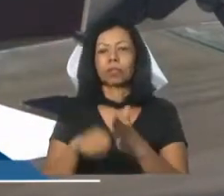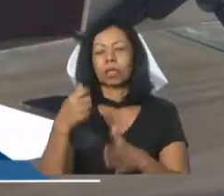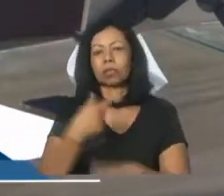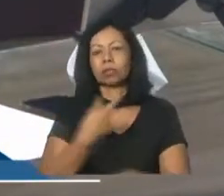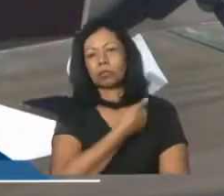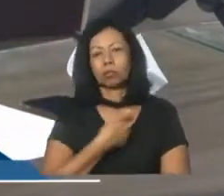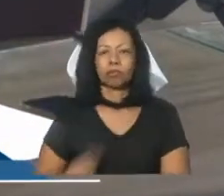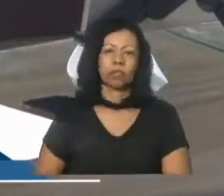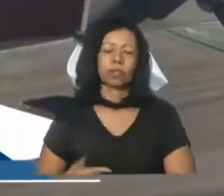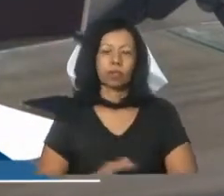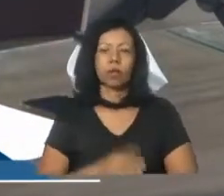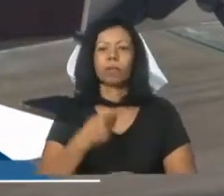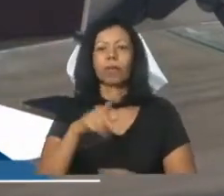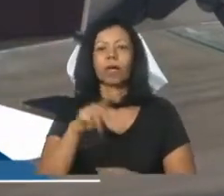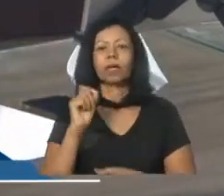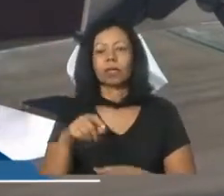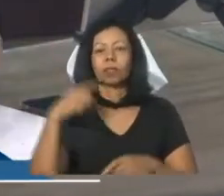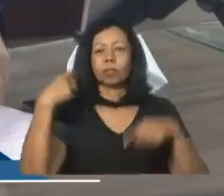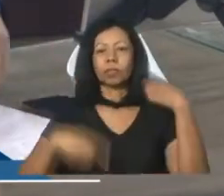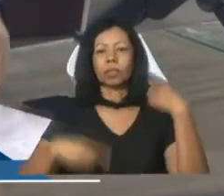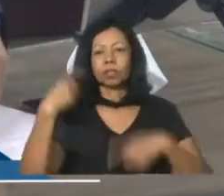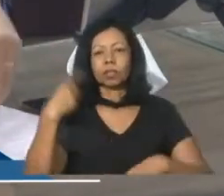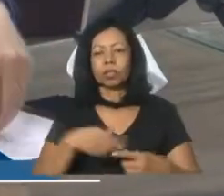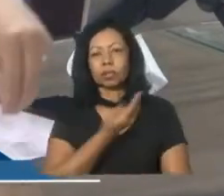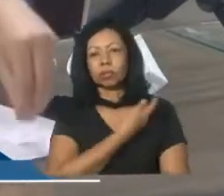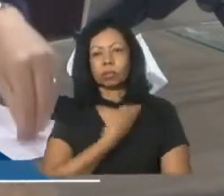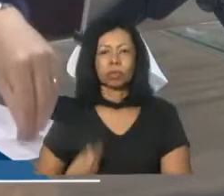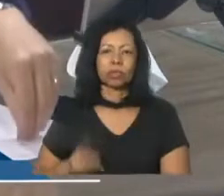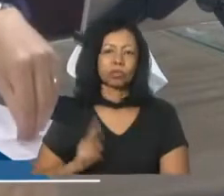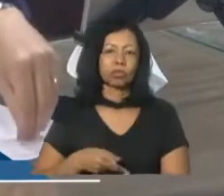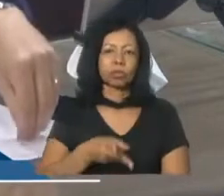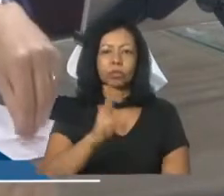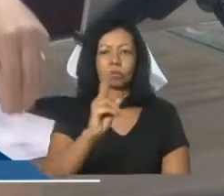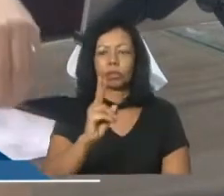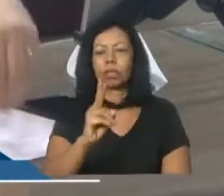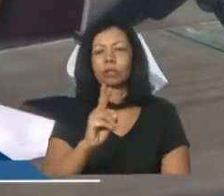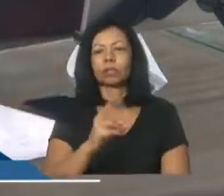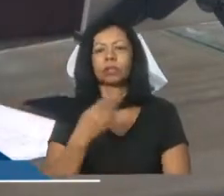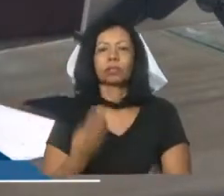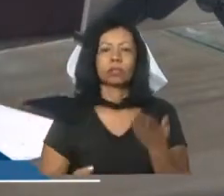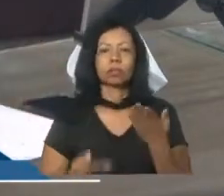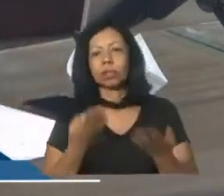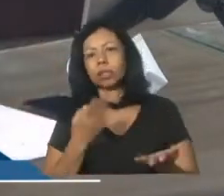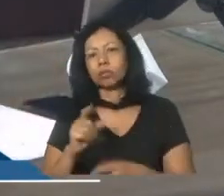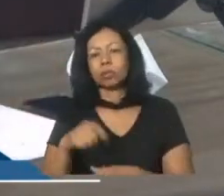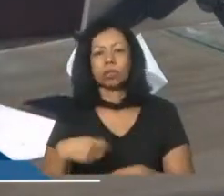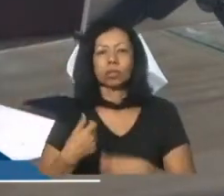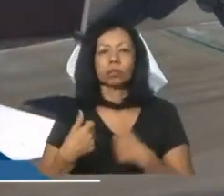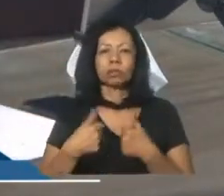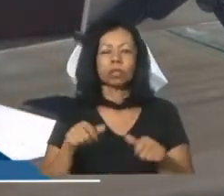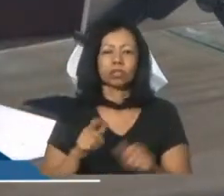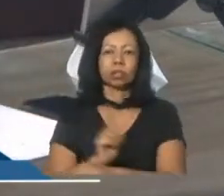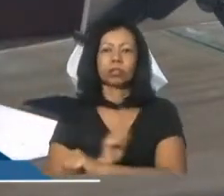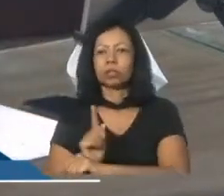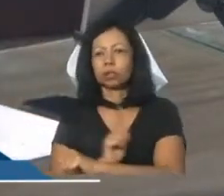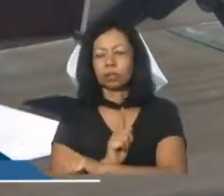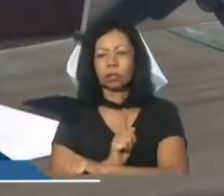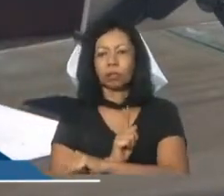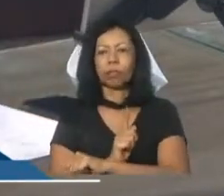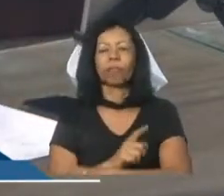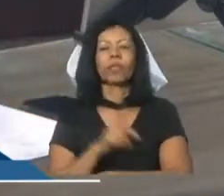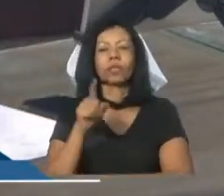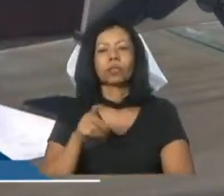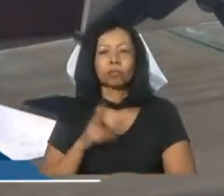governo, para que através de políticas públicas, de continuidade, independente daquele que esteja à frente da gestão, seja